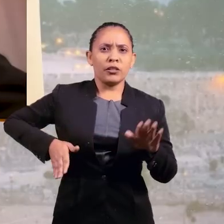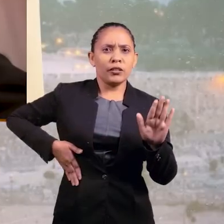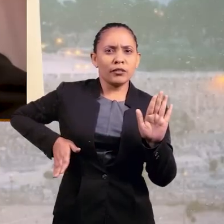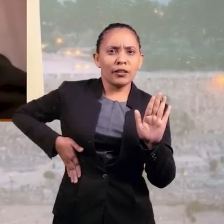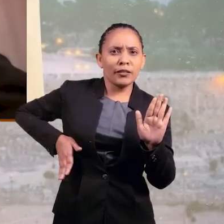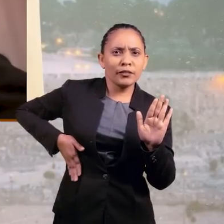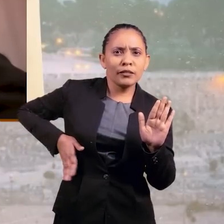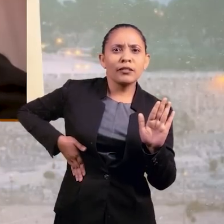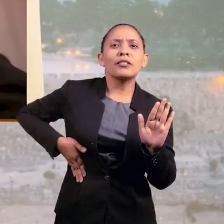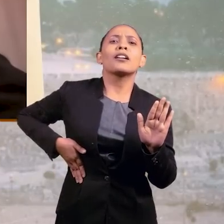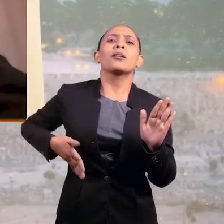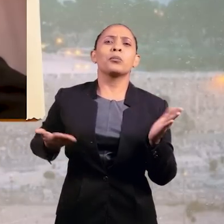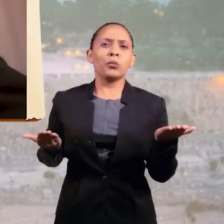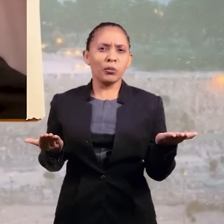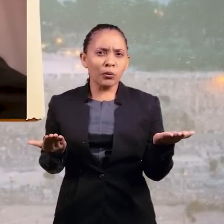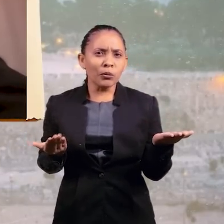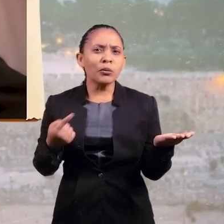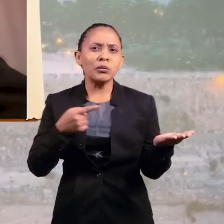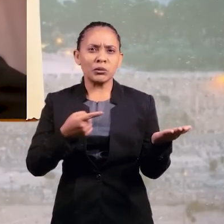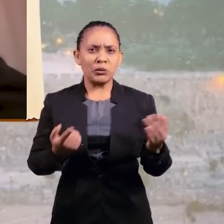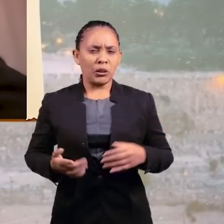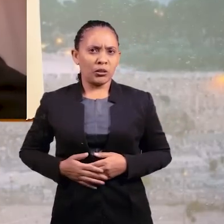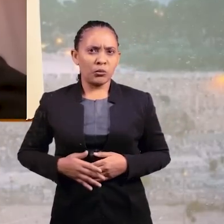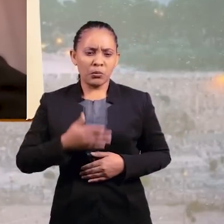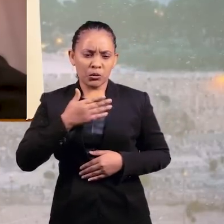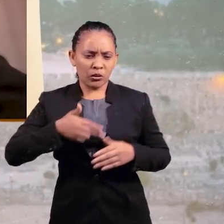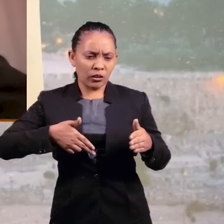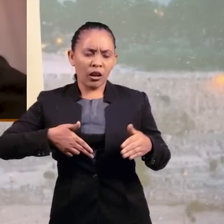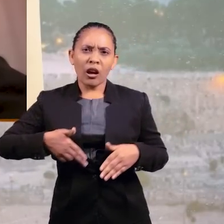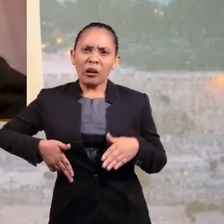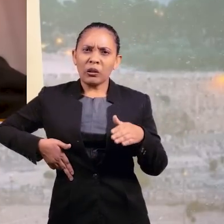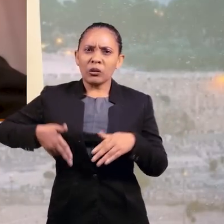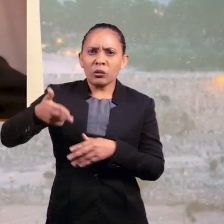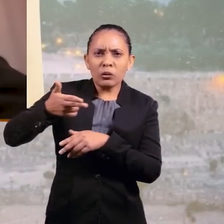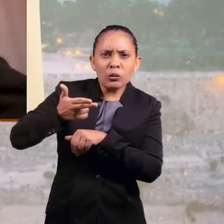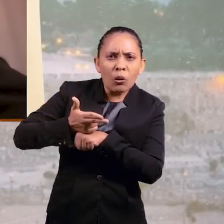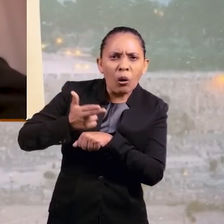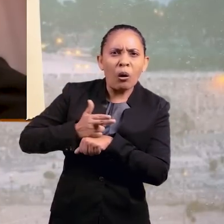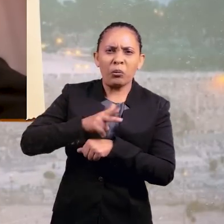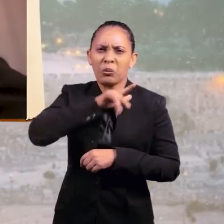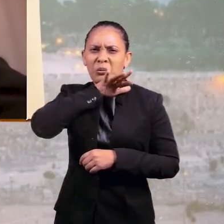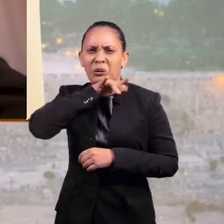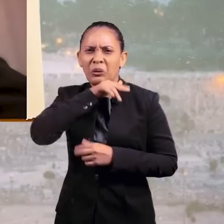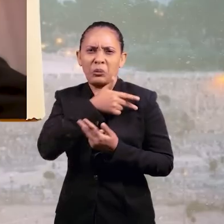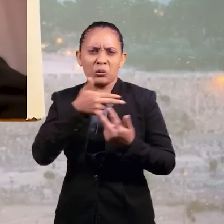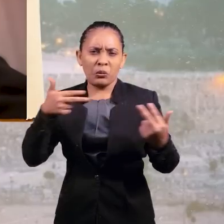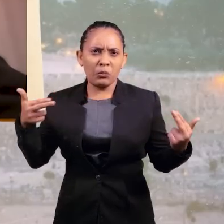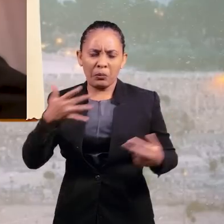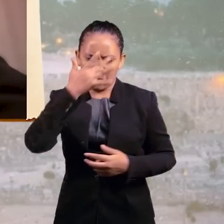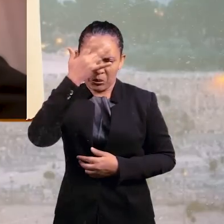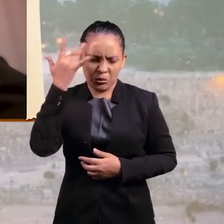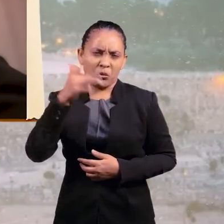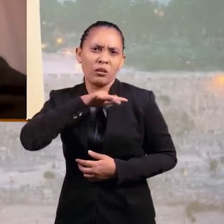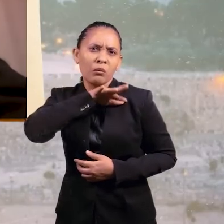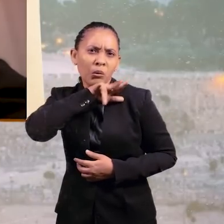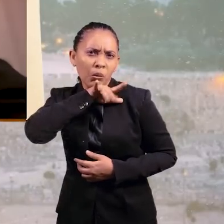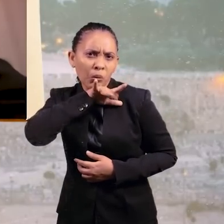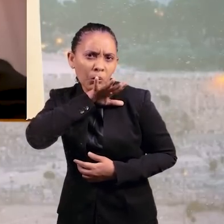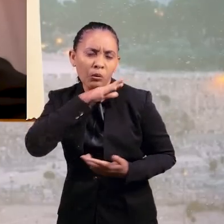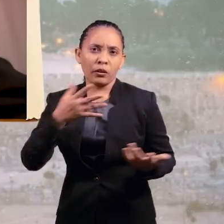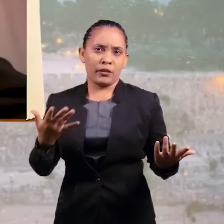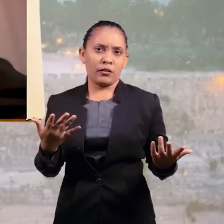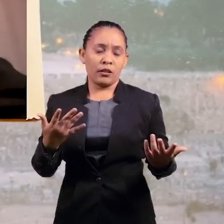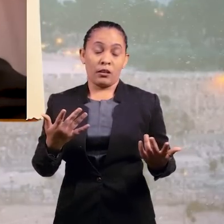um histórico de assaltos, de coisas ruins, não é? Muito ruins. Todos conhecem